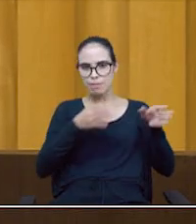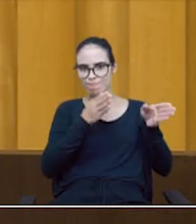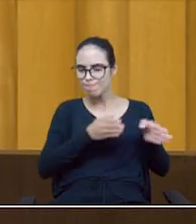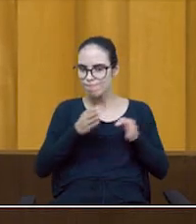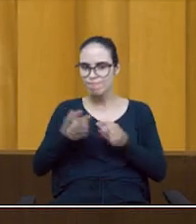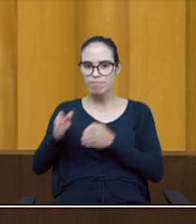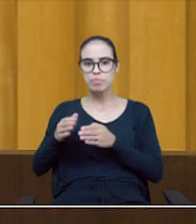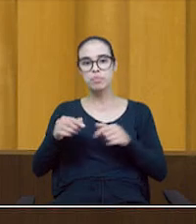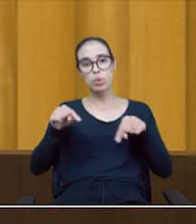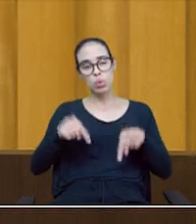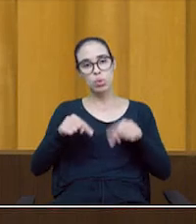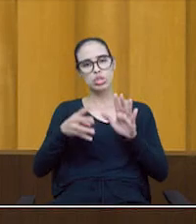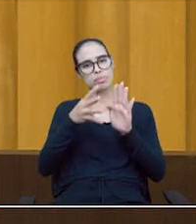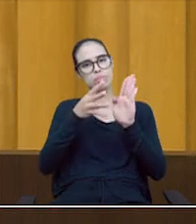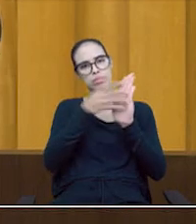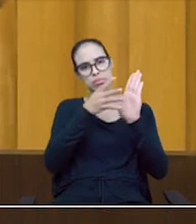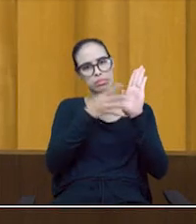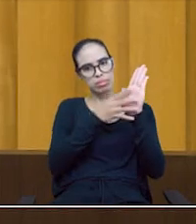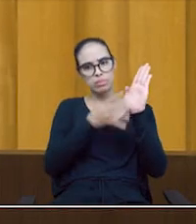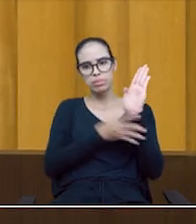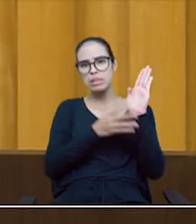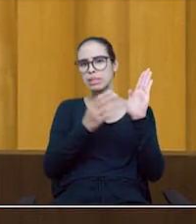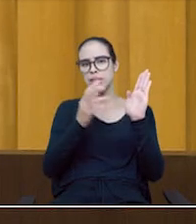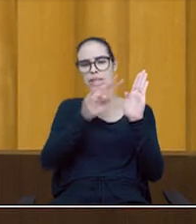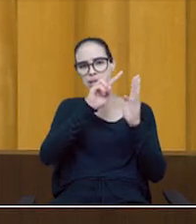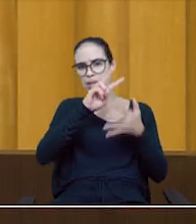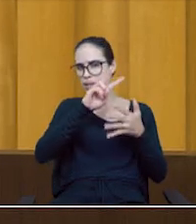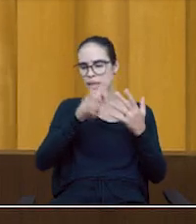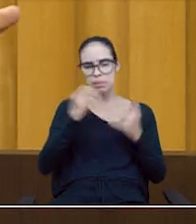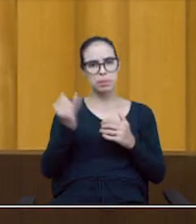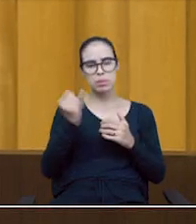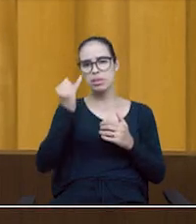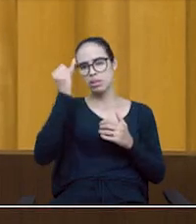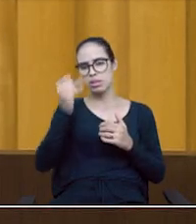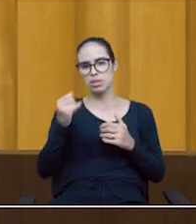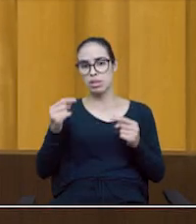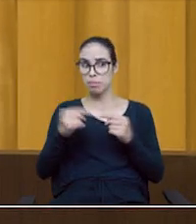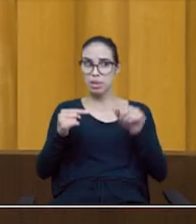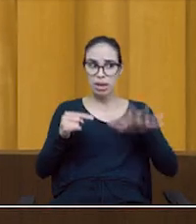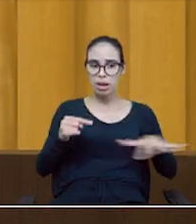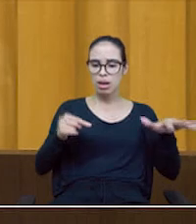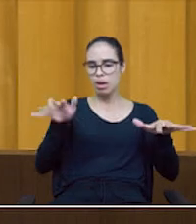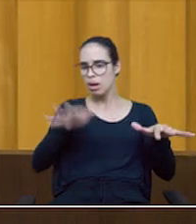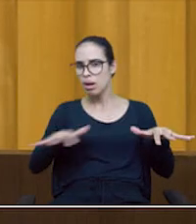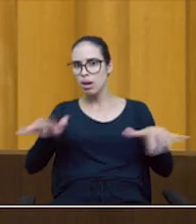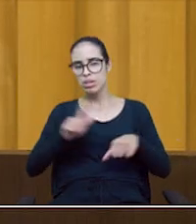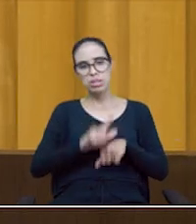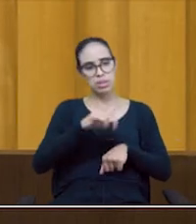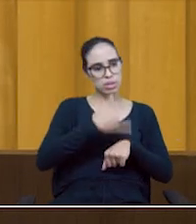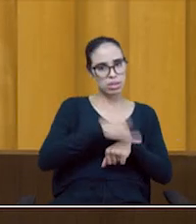contemplou temas fundamentais numa e noutra dimensão. Gestão estratégica e